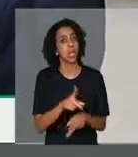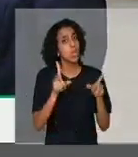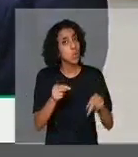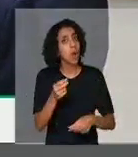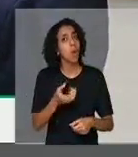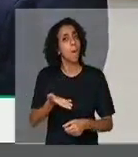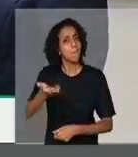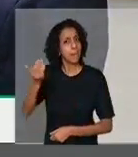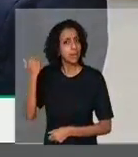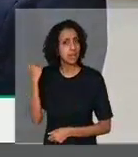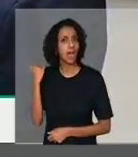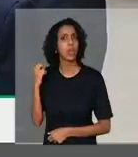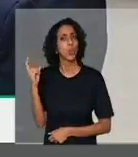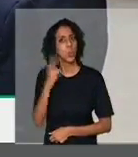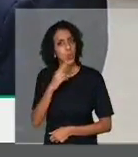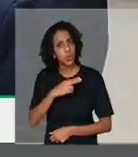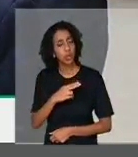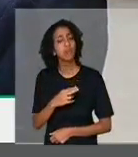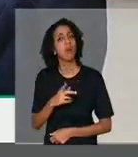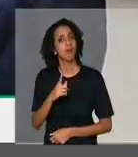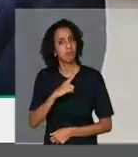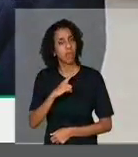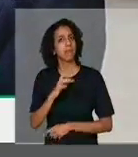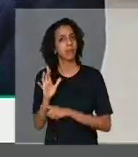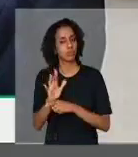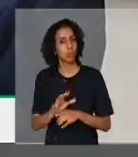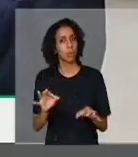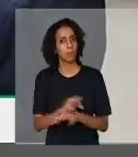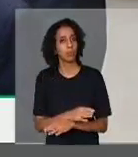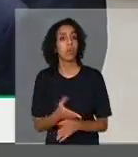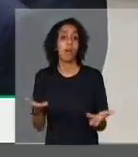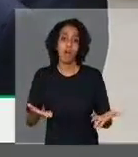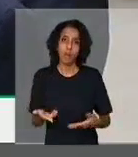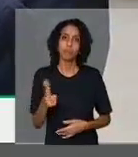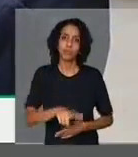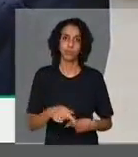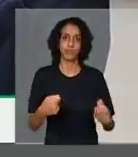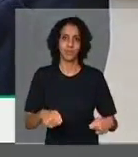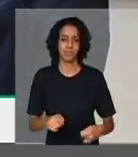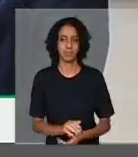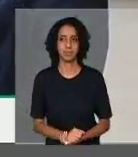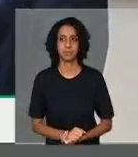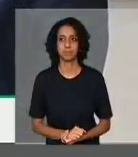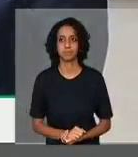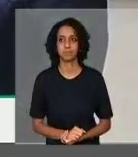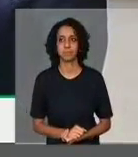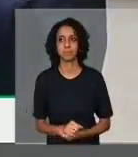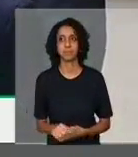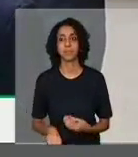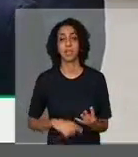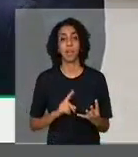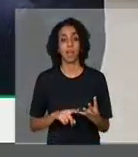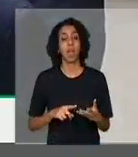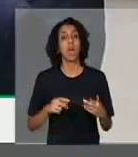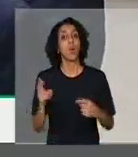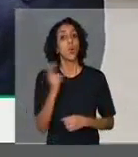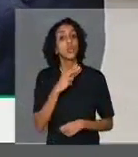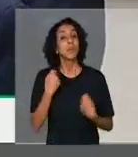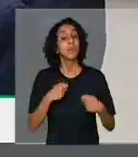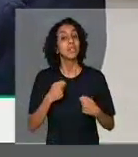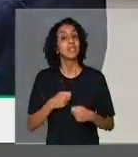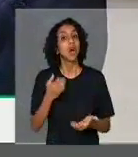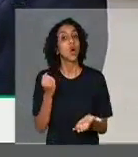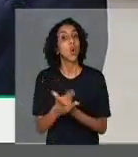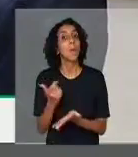passado, emergencial, para ajudar esses produtores. E, por último, também a urgência de se comprar leite para